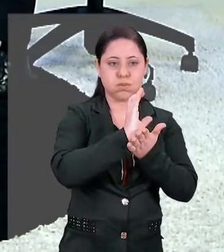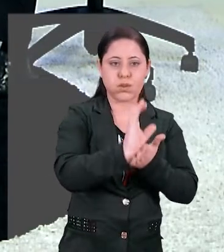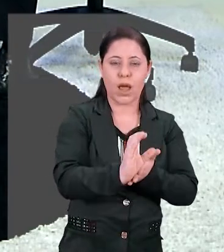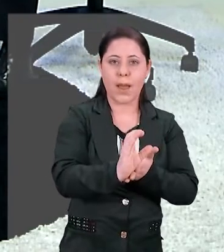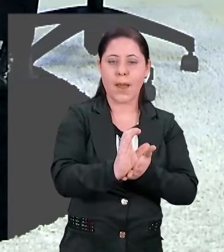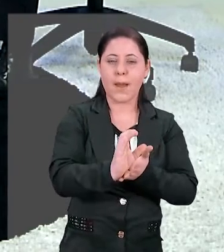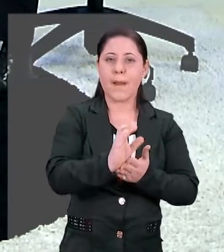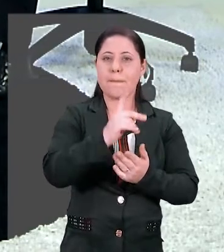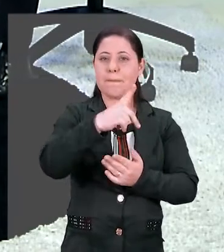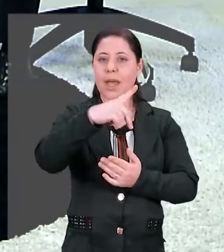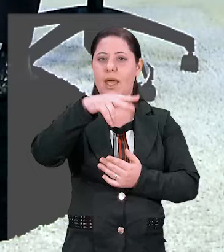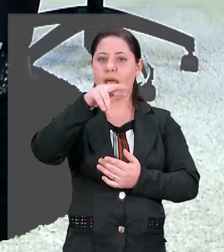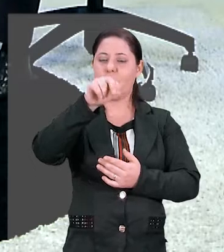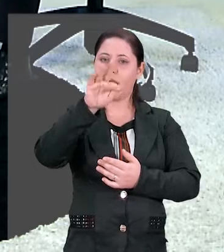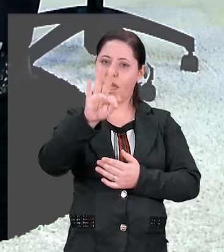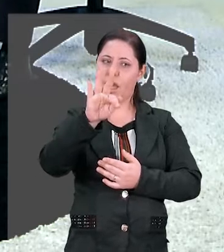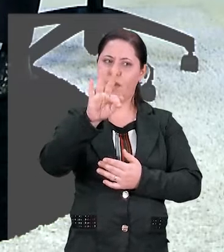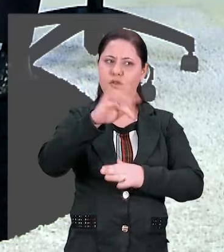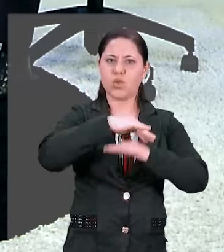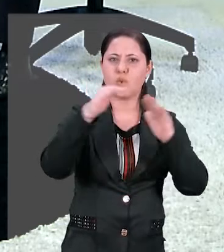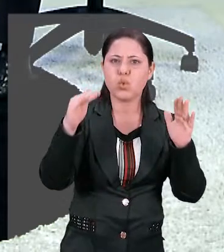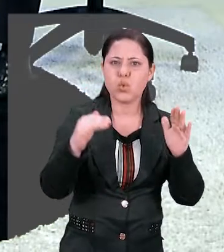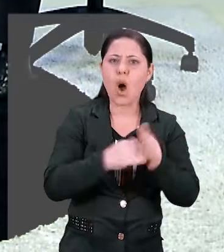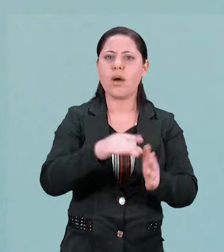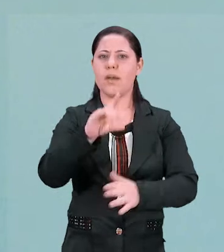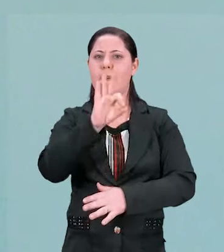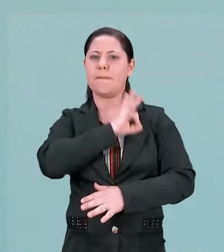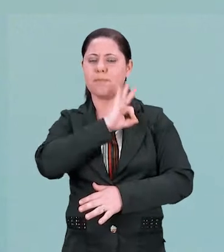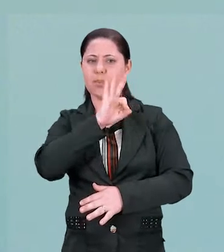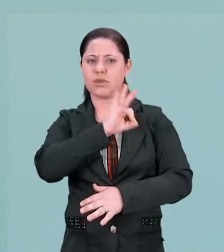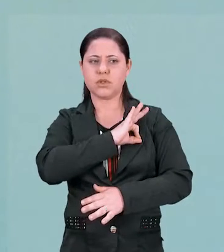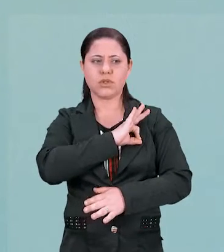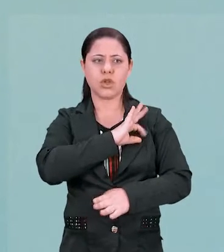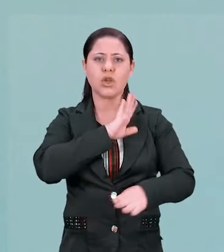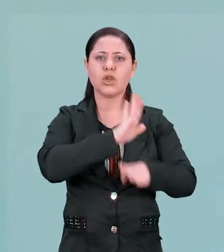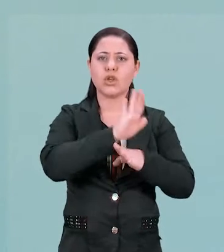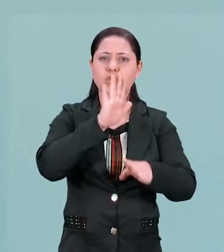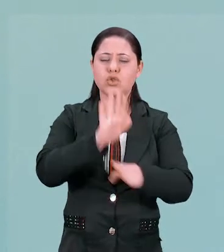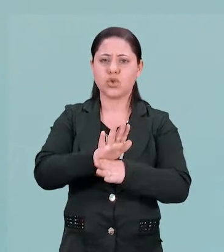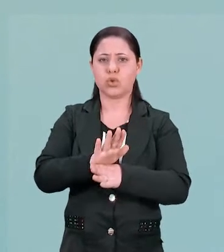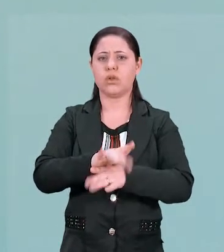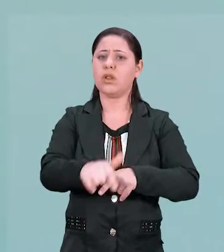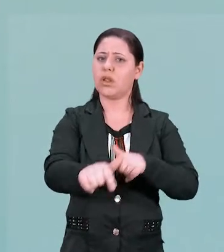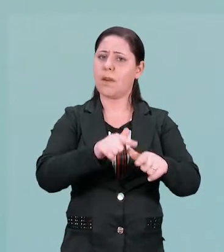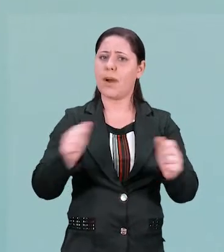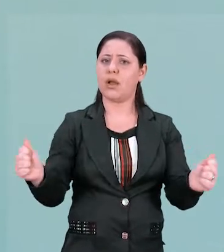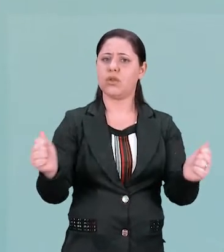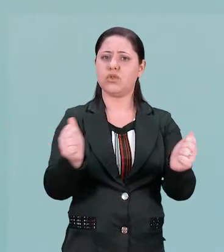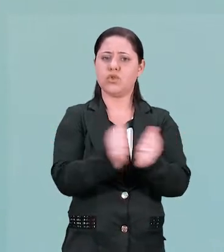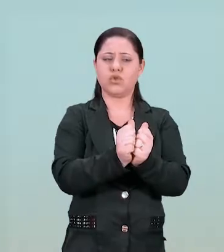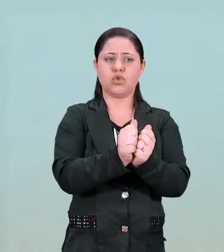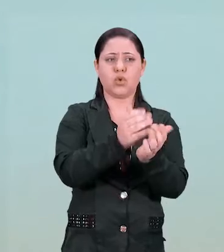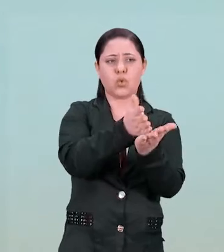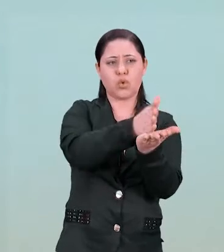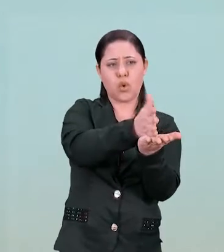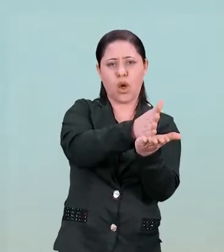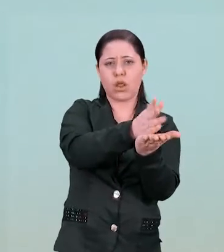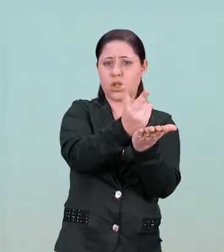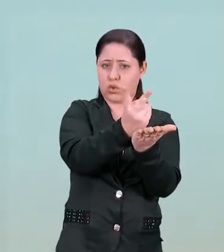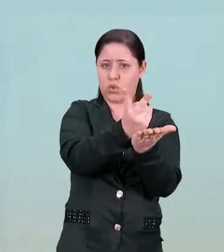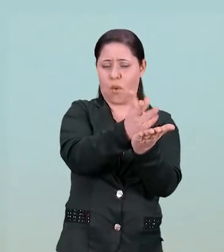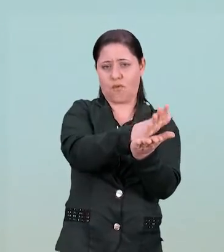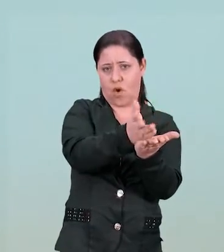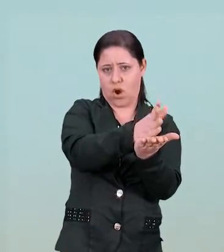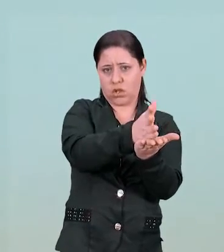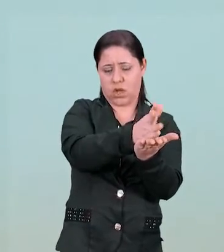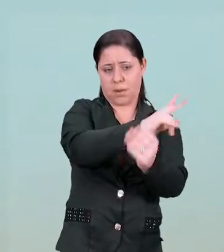as Forças Armadas que nos ajudam, que atuam com muita intensidade junto conosco nessas duas fronteiras. E nós